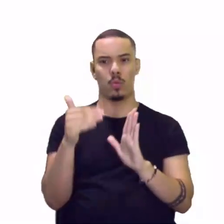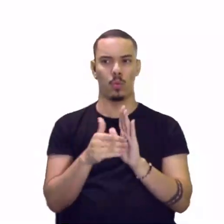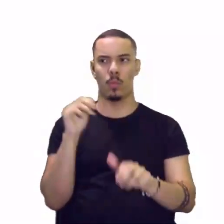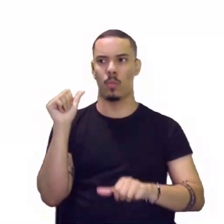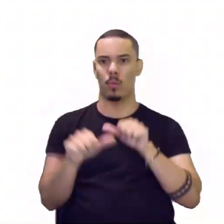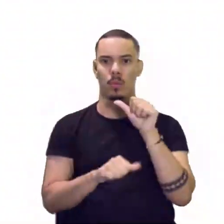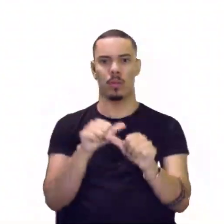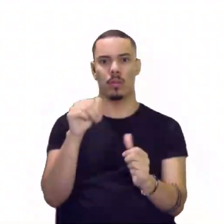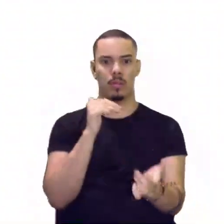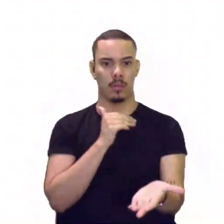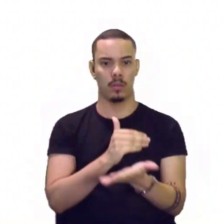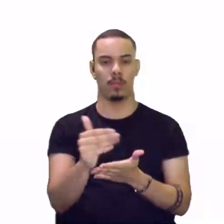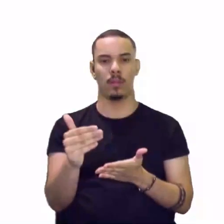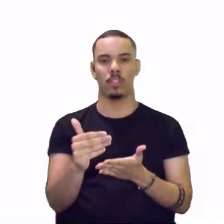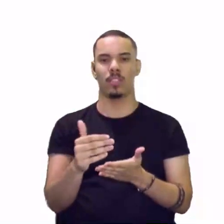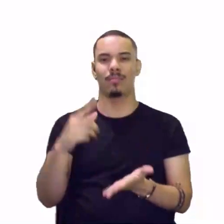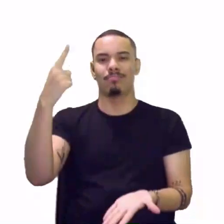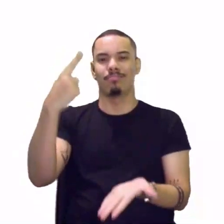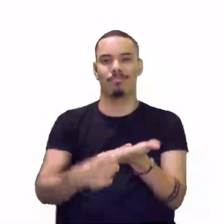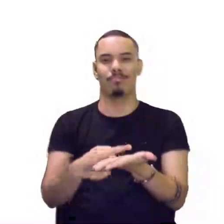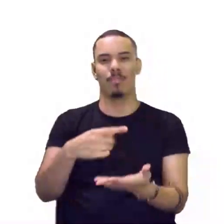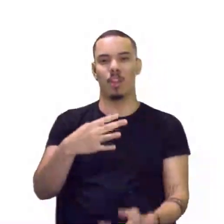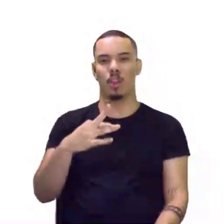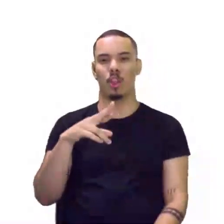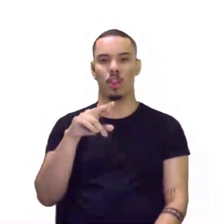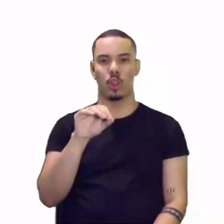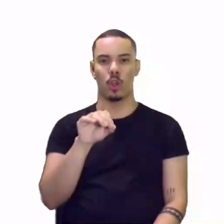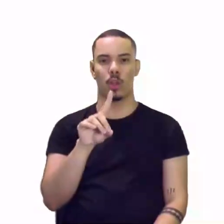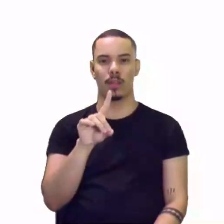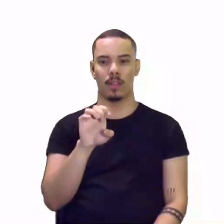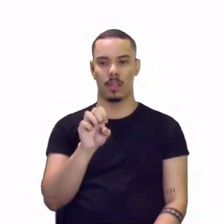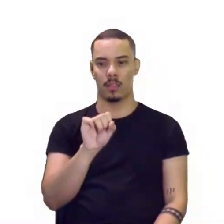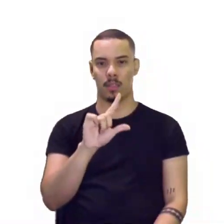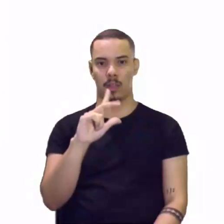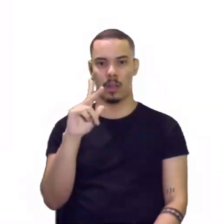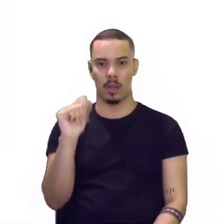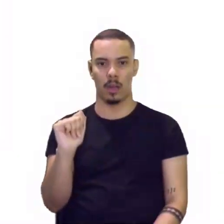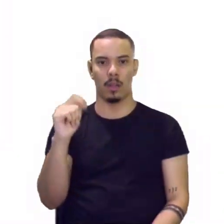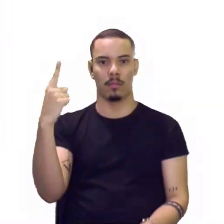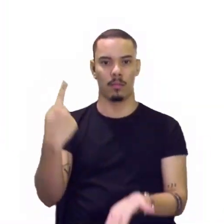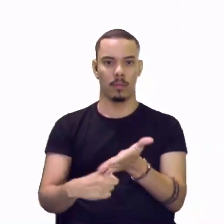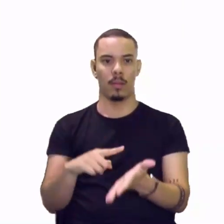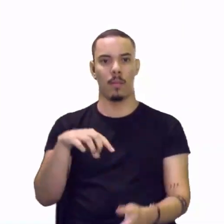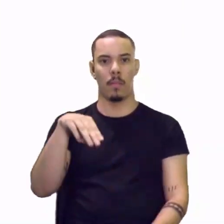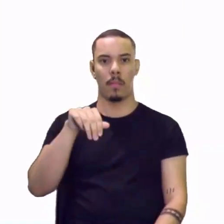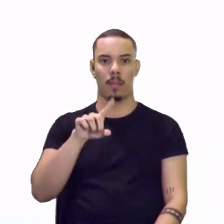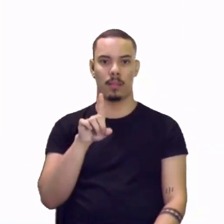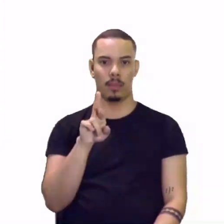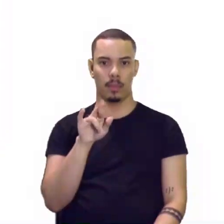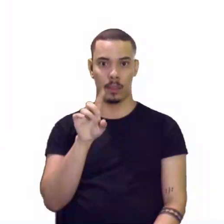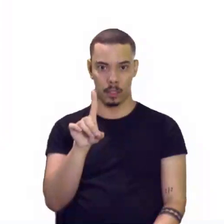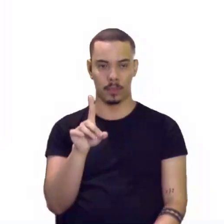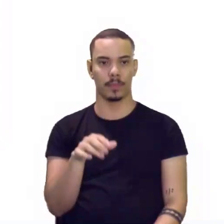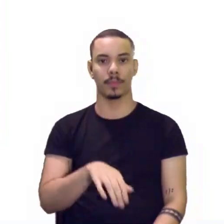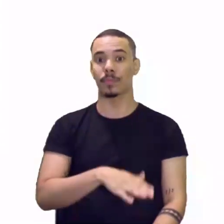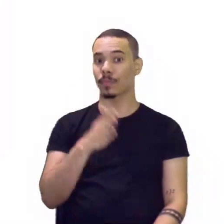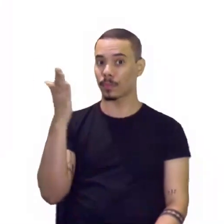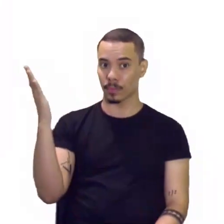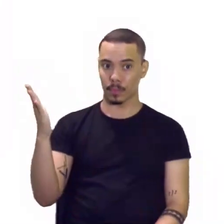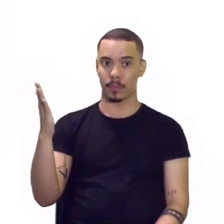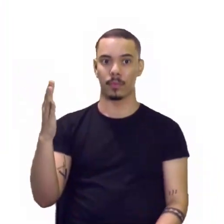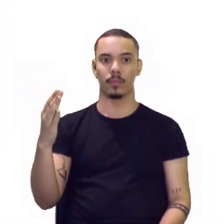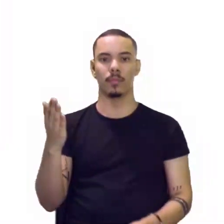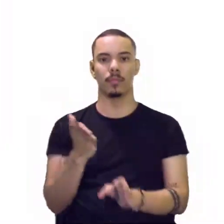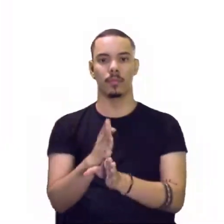a partir lá do Tordesilhas, Tratado de Madrid, enfim. Enfim, exatamente. Vamos lá. Vamos lá. Fronteira em